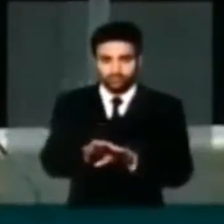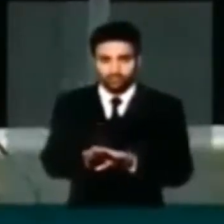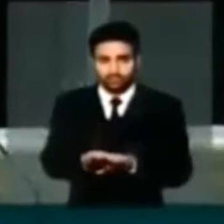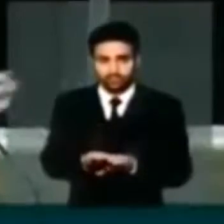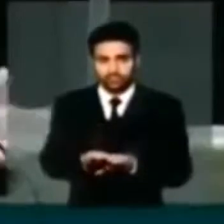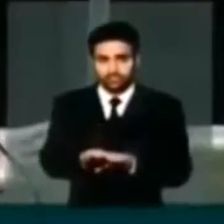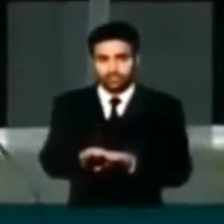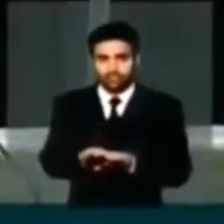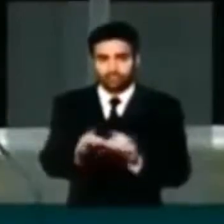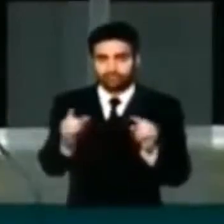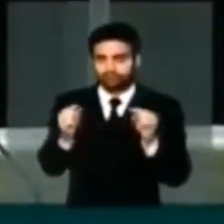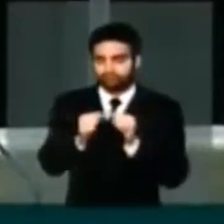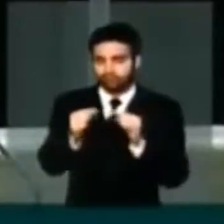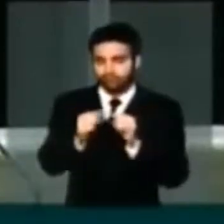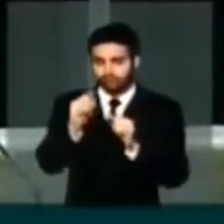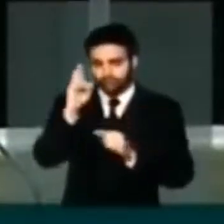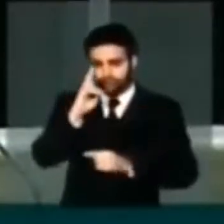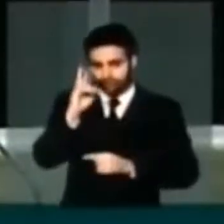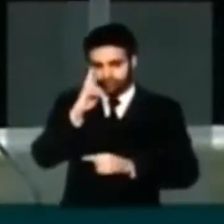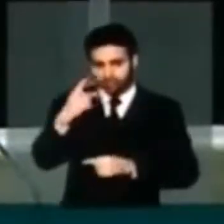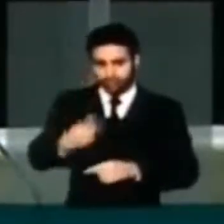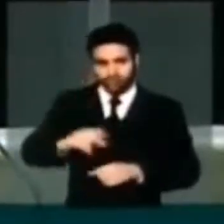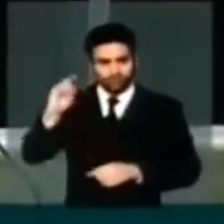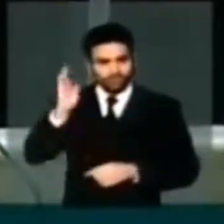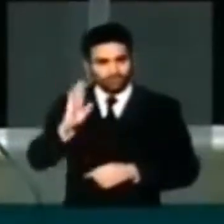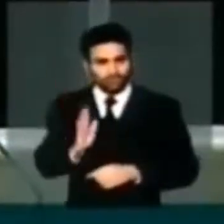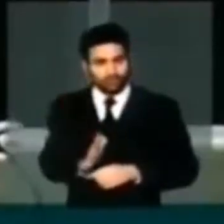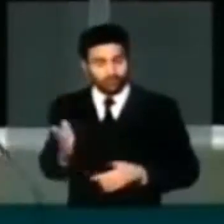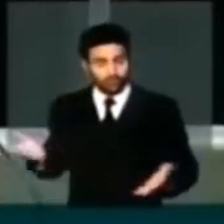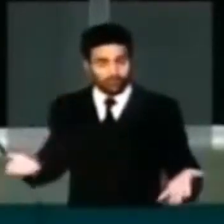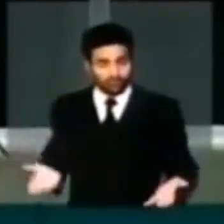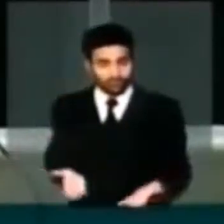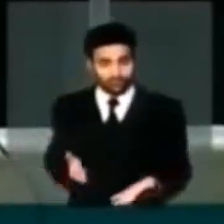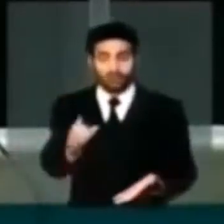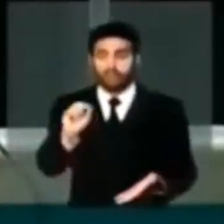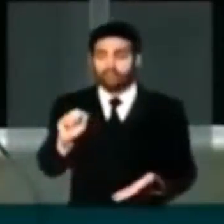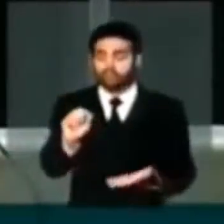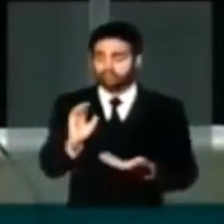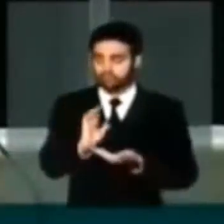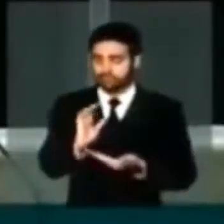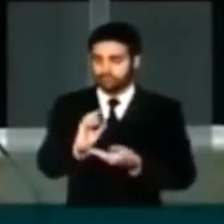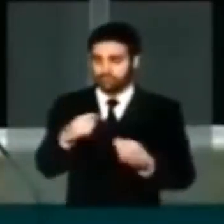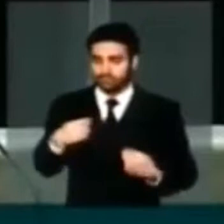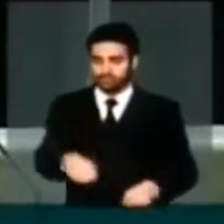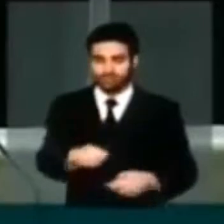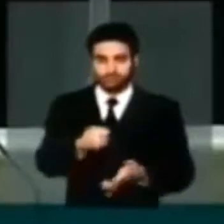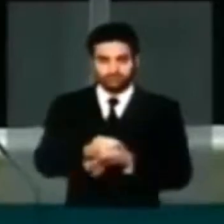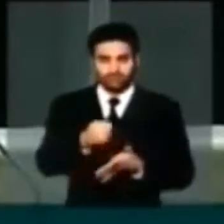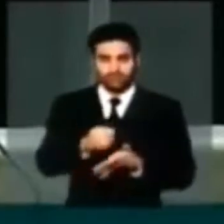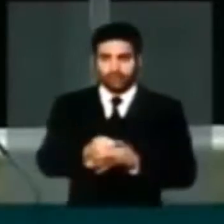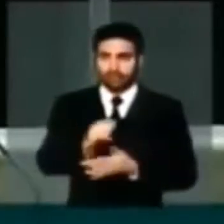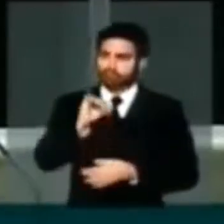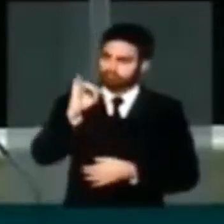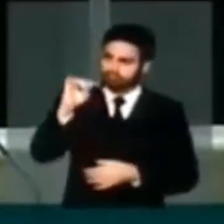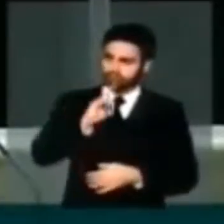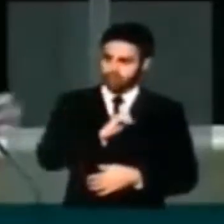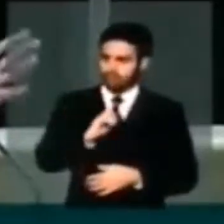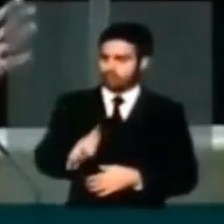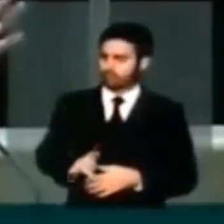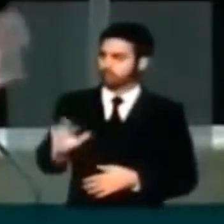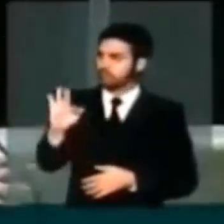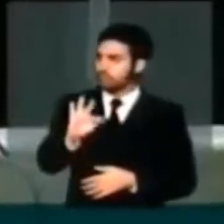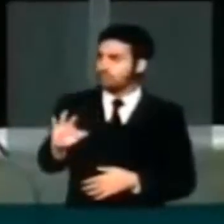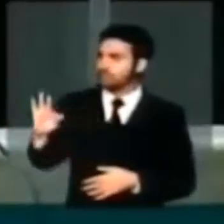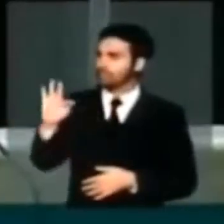que fez parte da história do Brasil. Esse momento, essa casa tem que exigir, acima de tudo, do governo federal